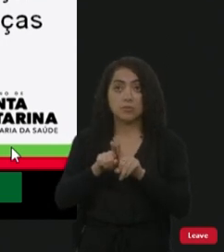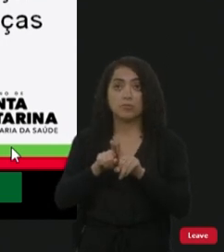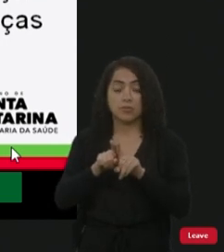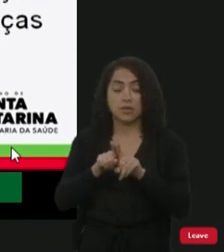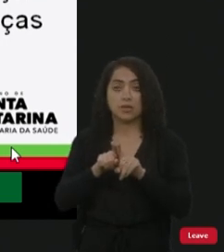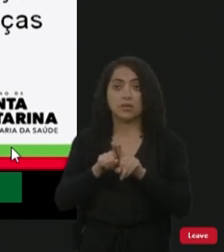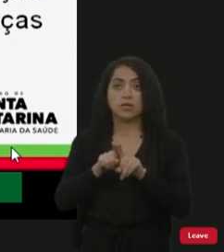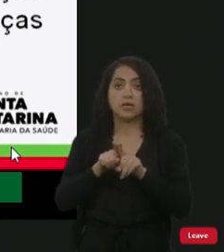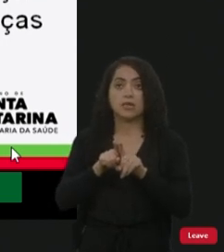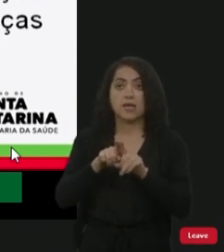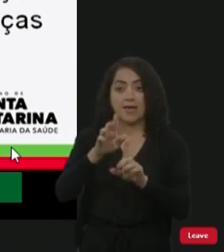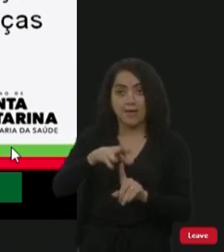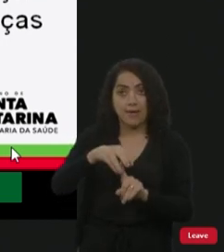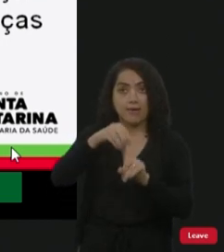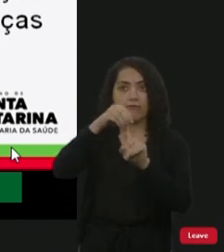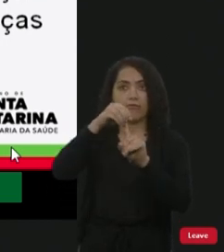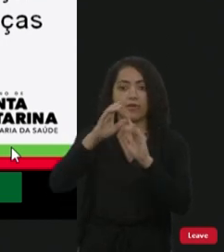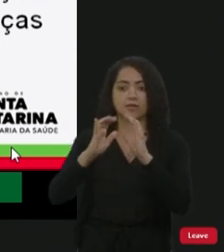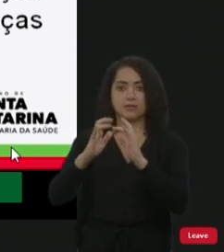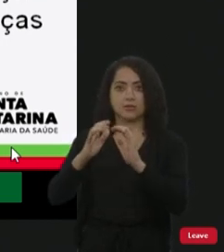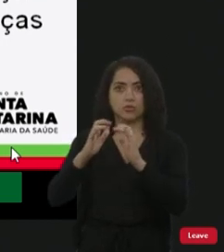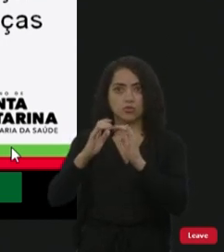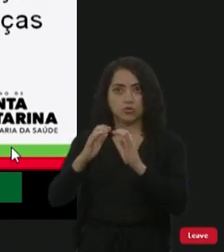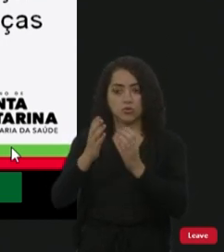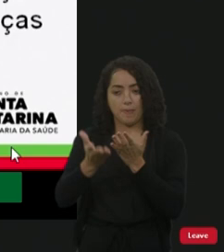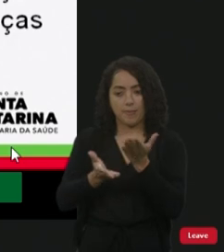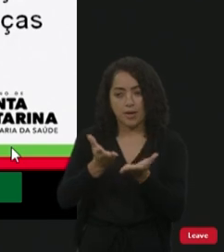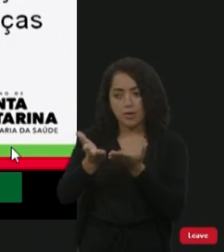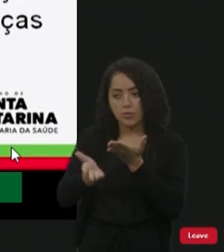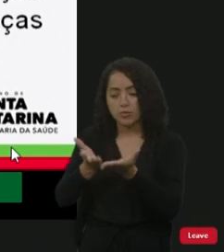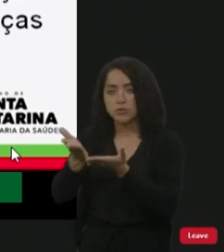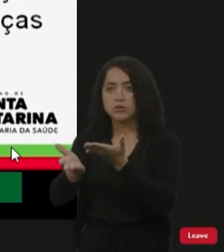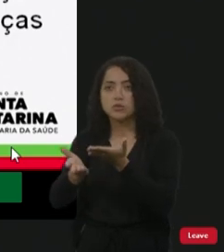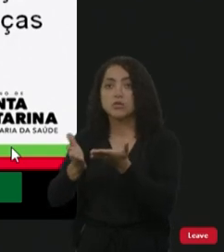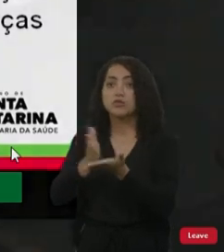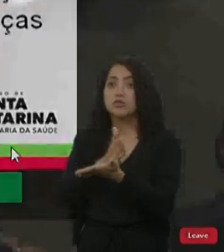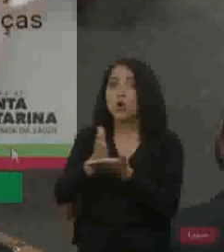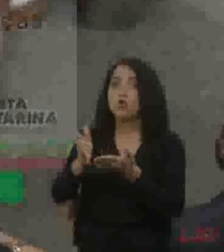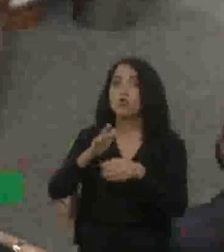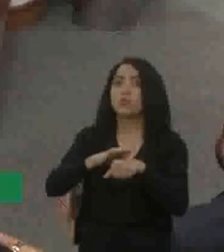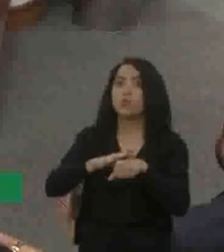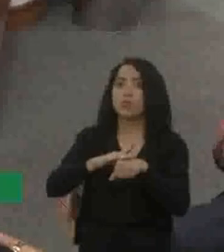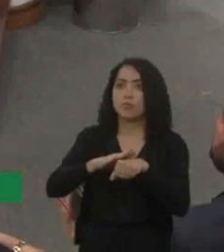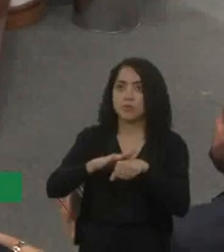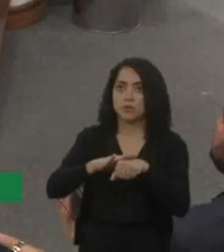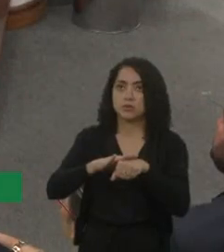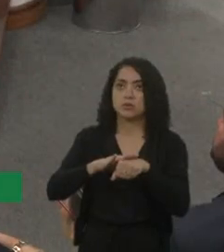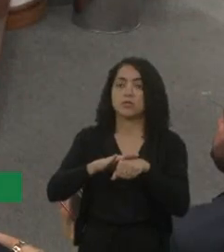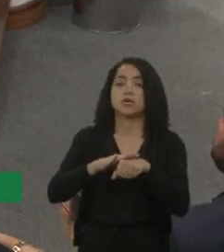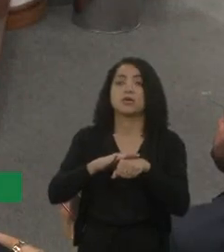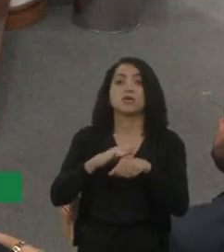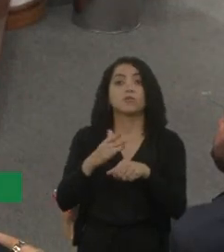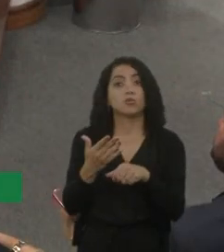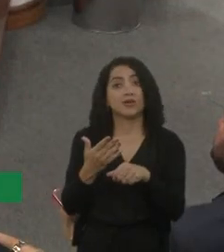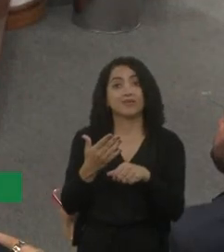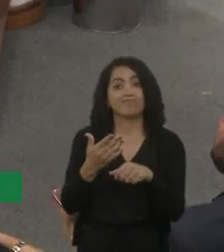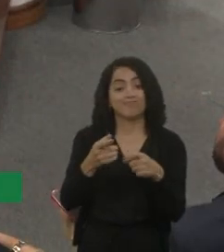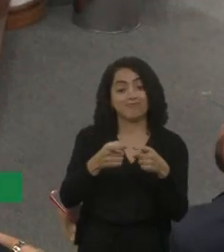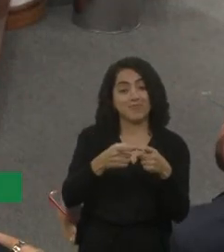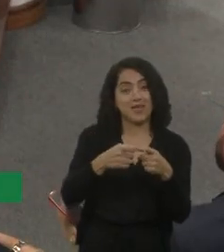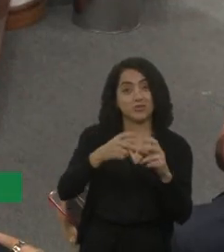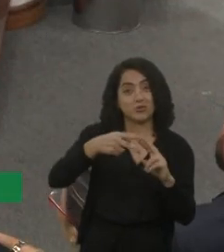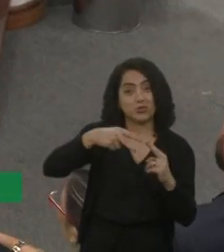em neurologia em Caçador para o atendimento de algumas patologias do eixo 2, porque eles não têm geneticista, então